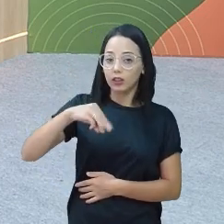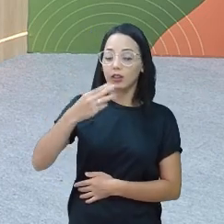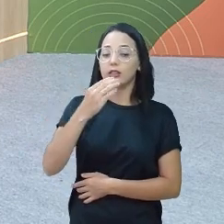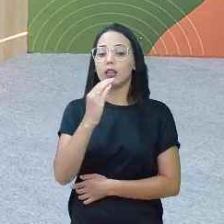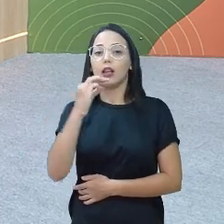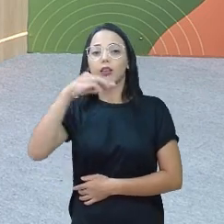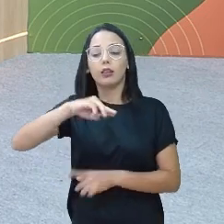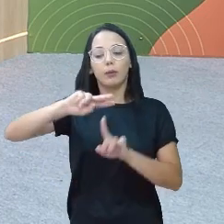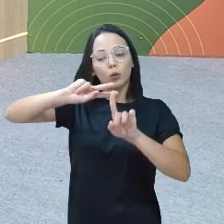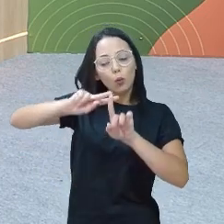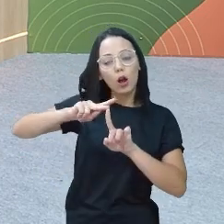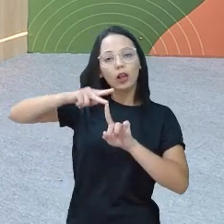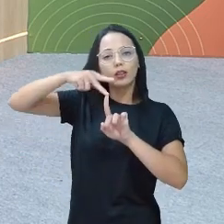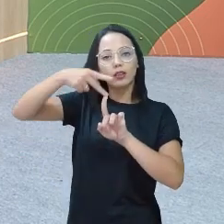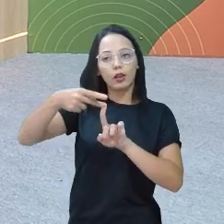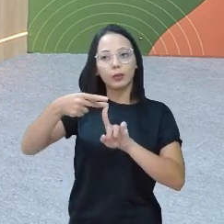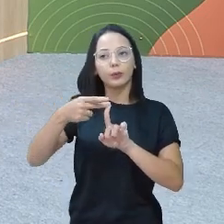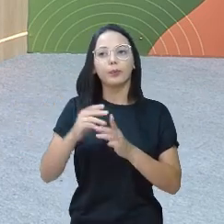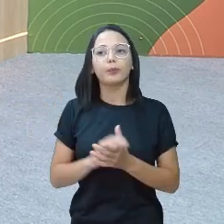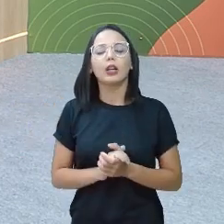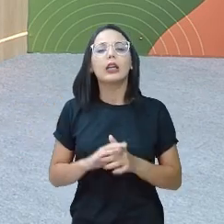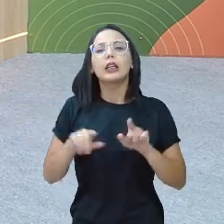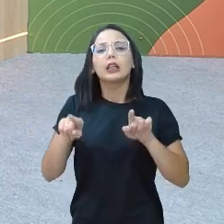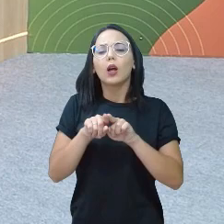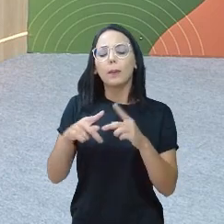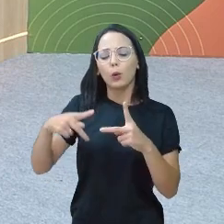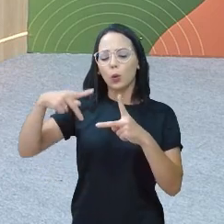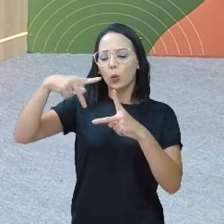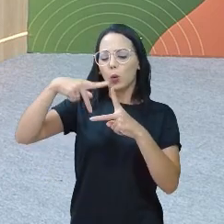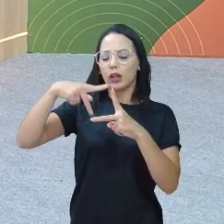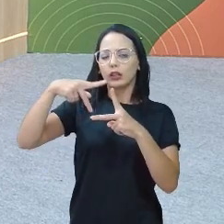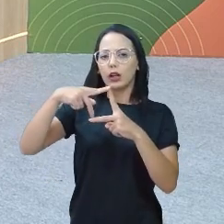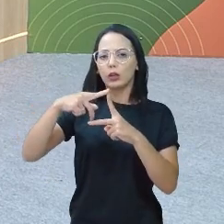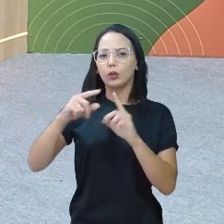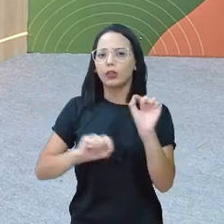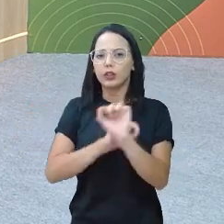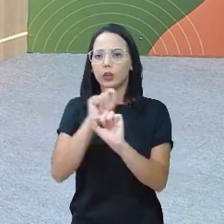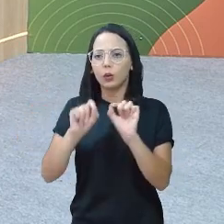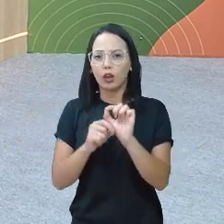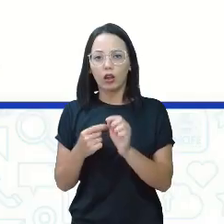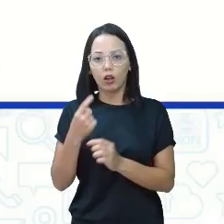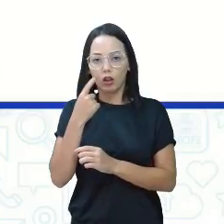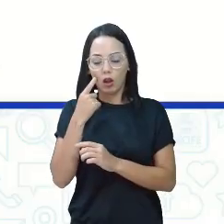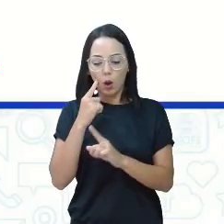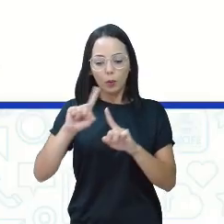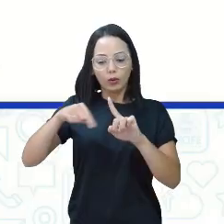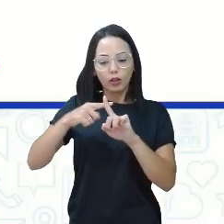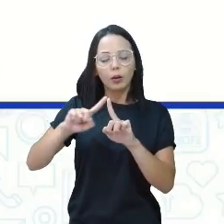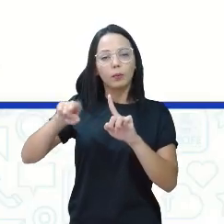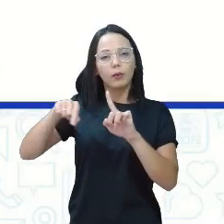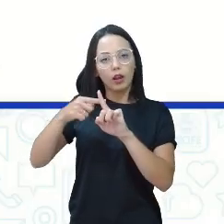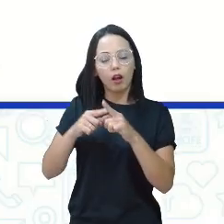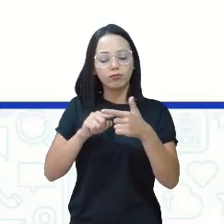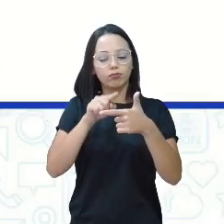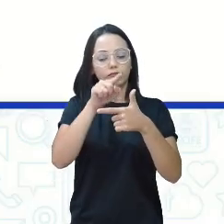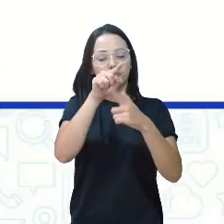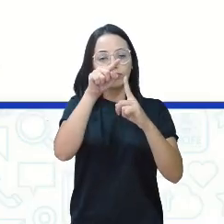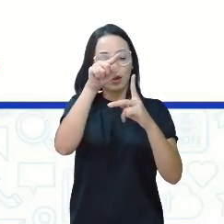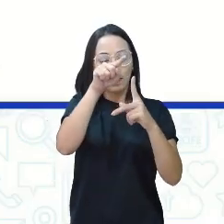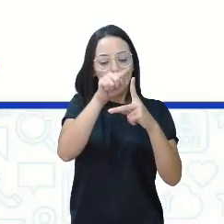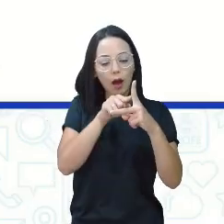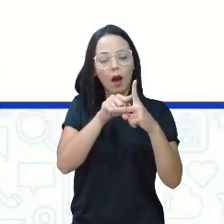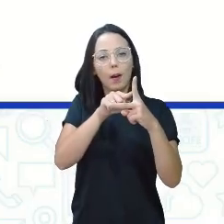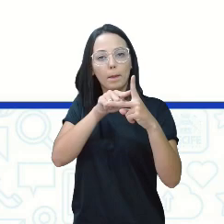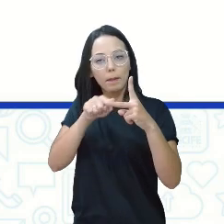certo? E para o quadrado, perdão, a gente vai multiplicar aqui o valor do lado vezes o lado, porque